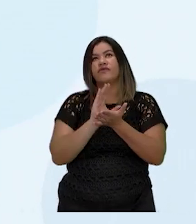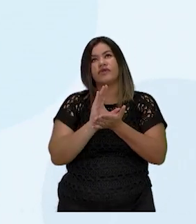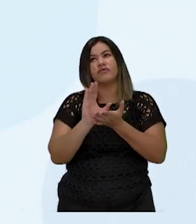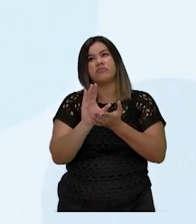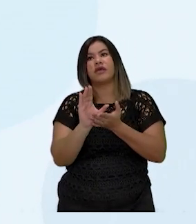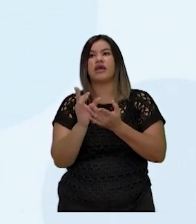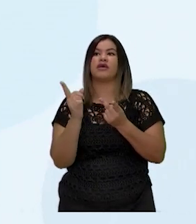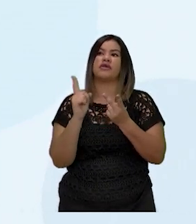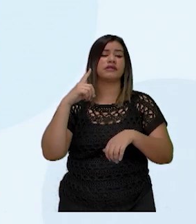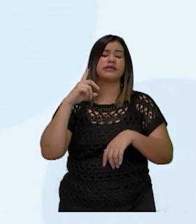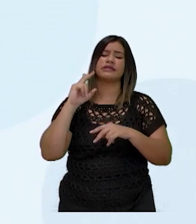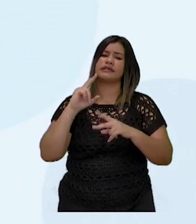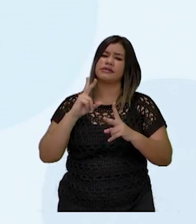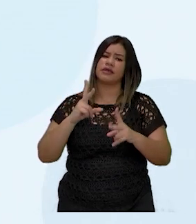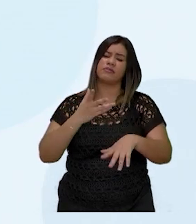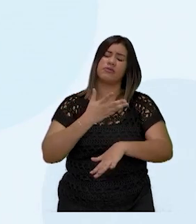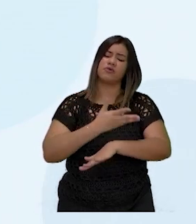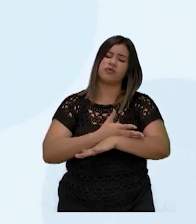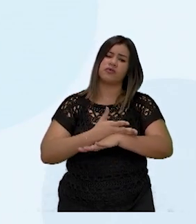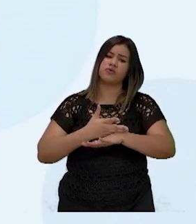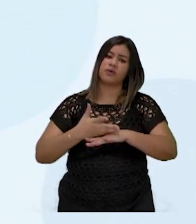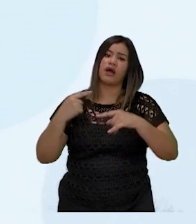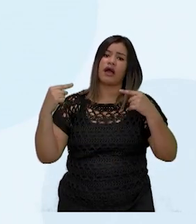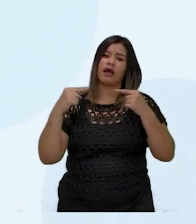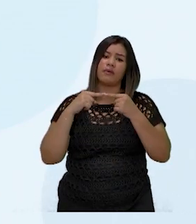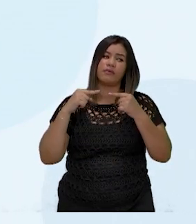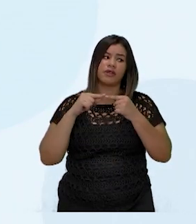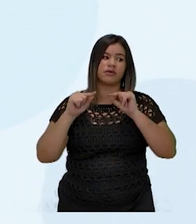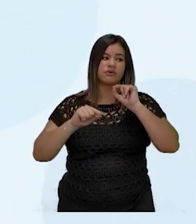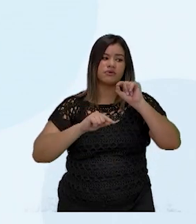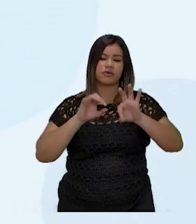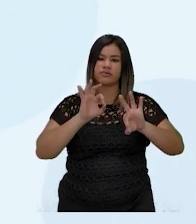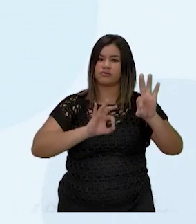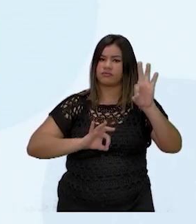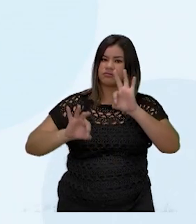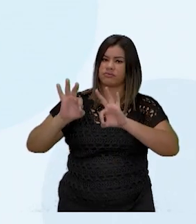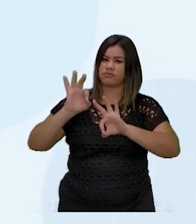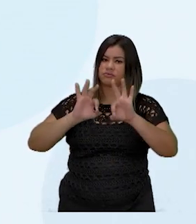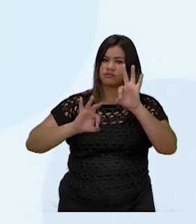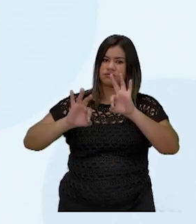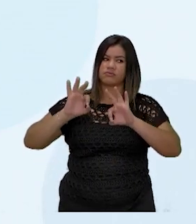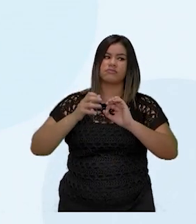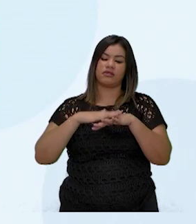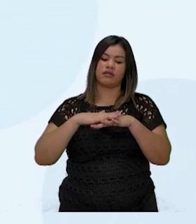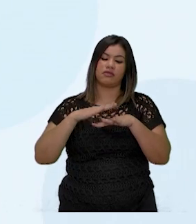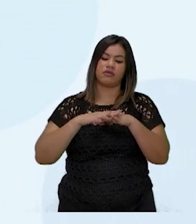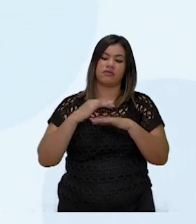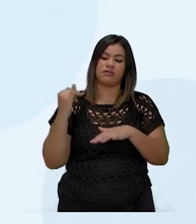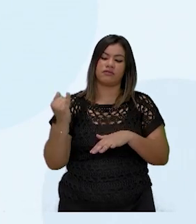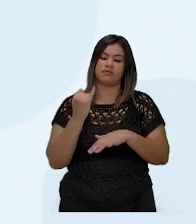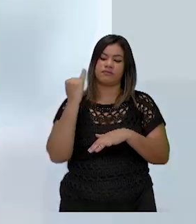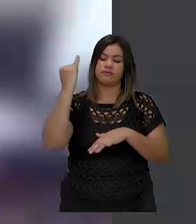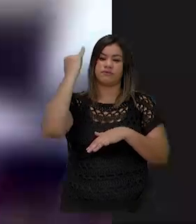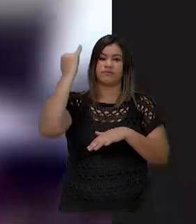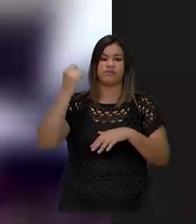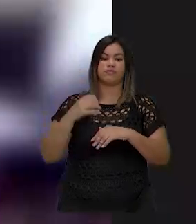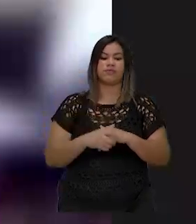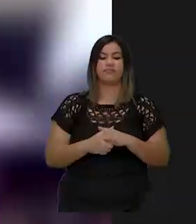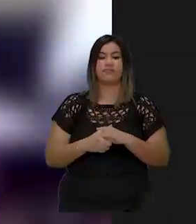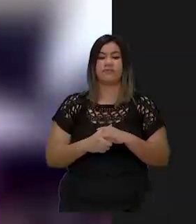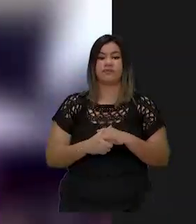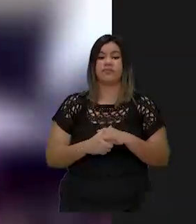semana, para depois, certamente, aperfeiçoarem e melhorarem com o conhecimento profissional que